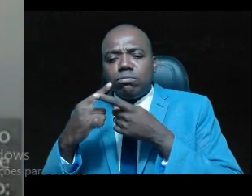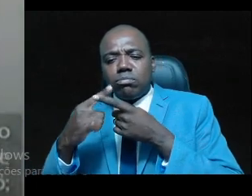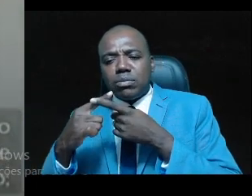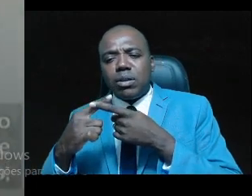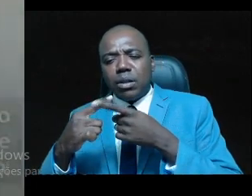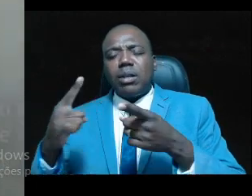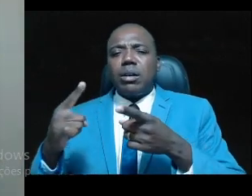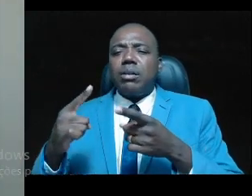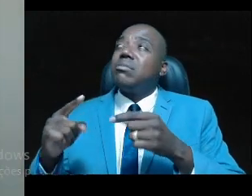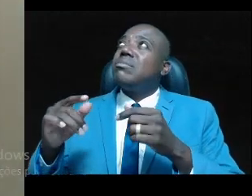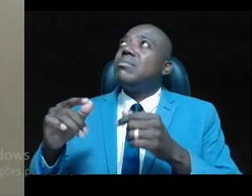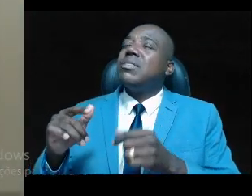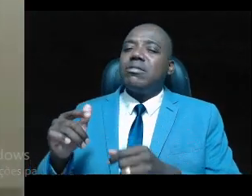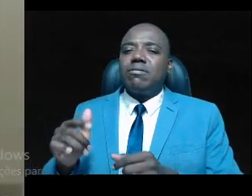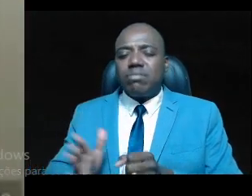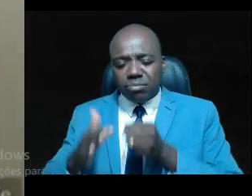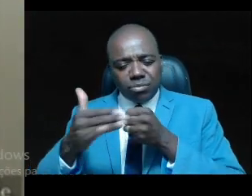do pecado.